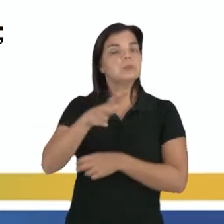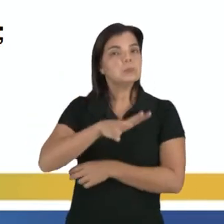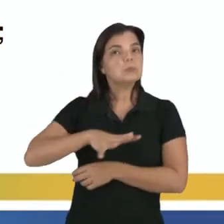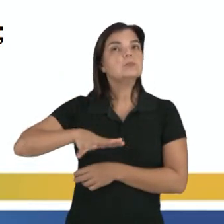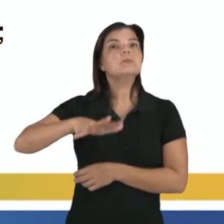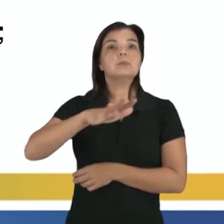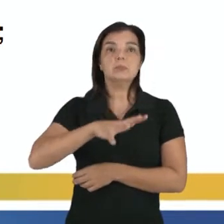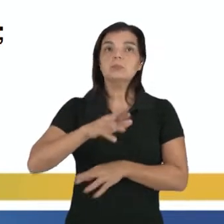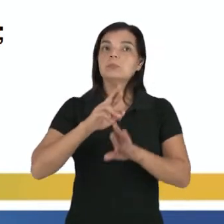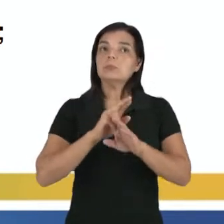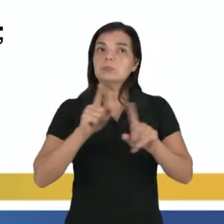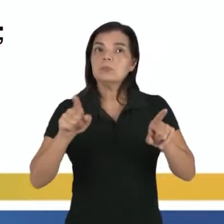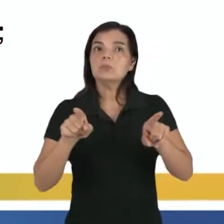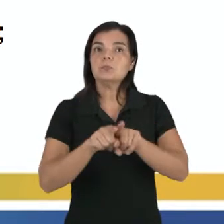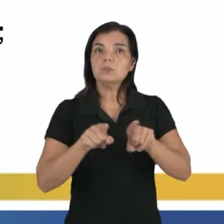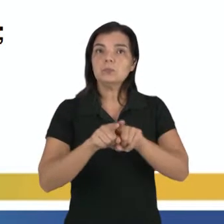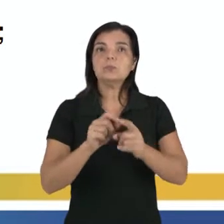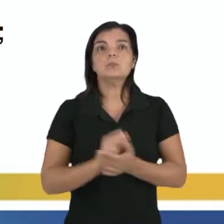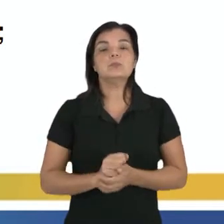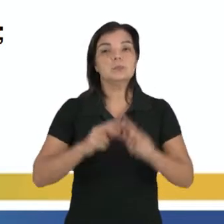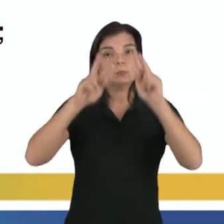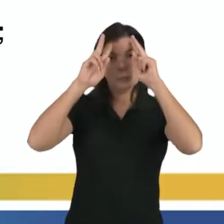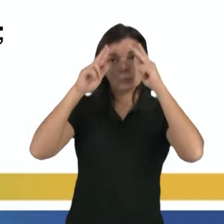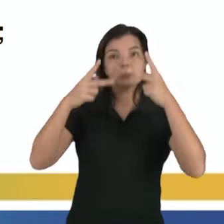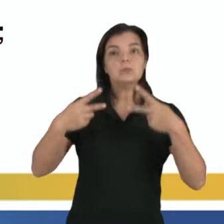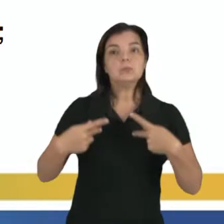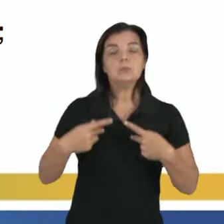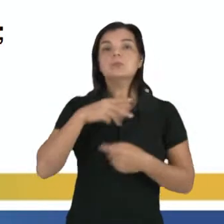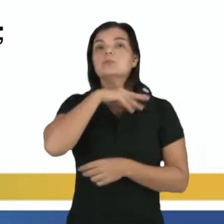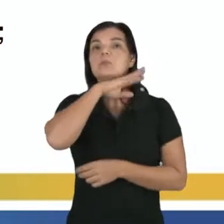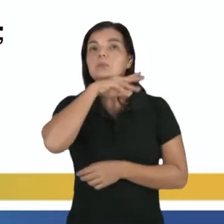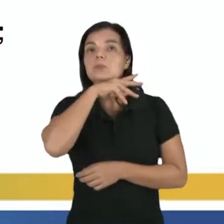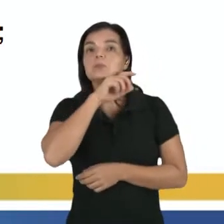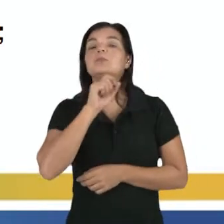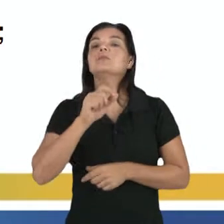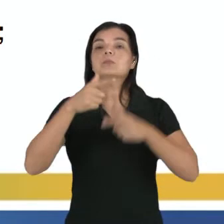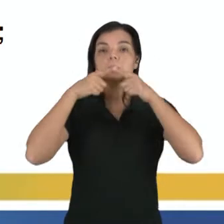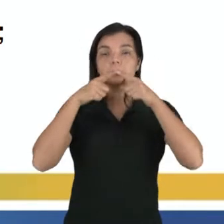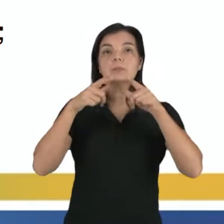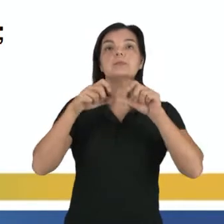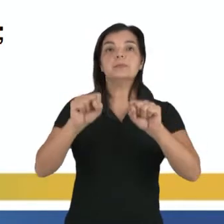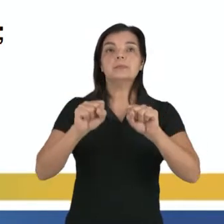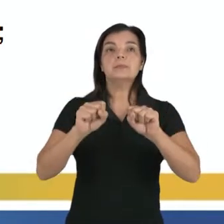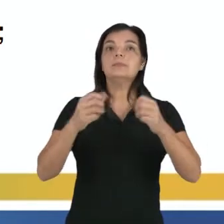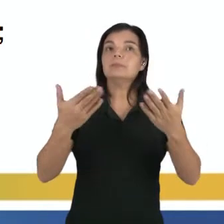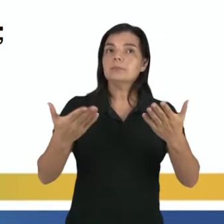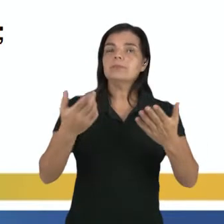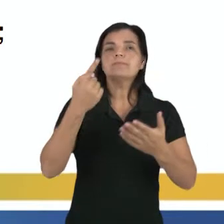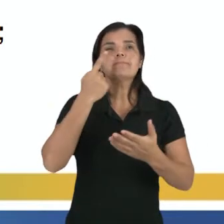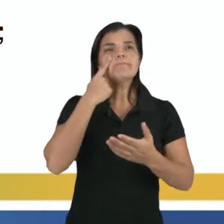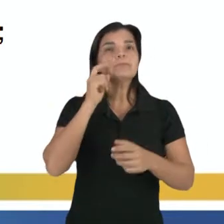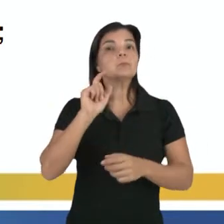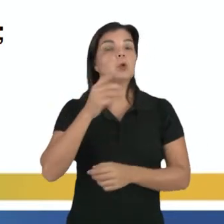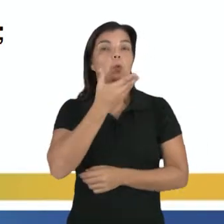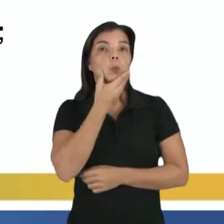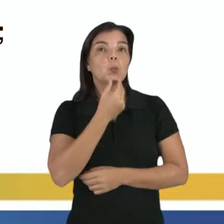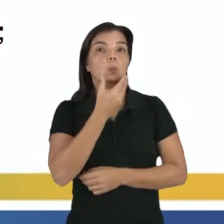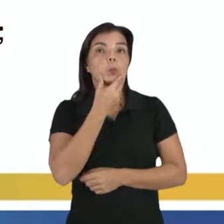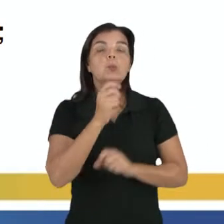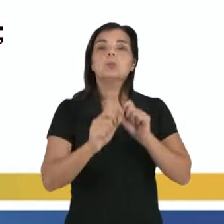maior distinção entre os seres humanos e os demais animais é justamente a linguagem. Ele vai falar que o